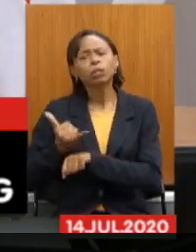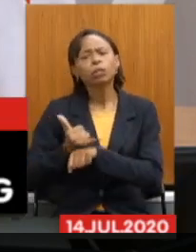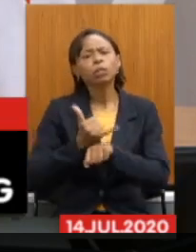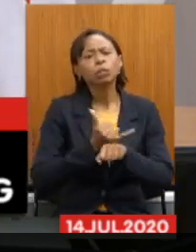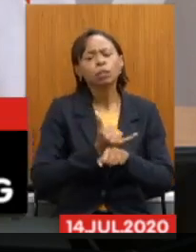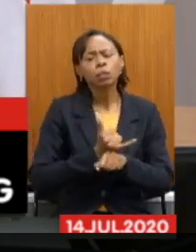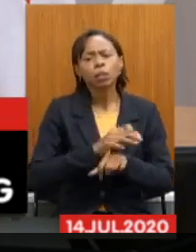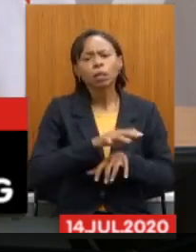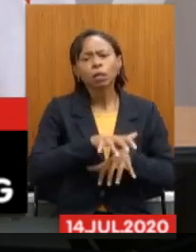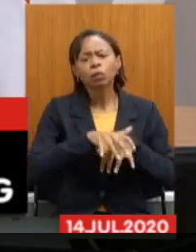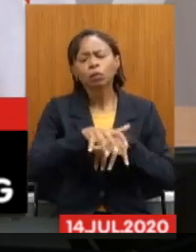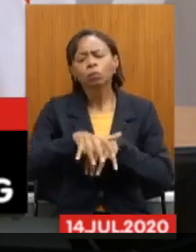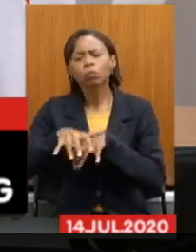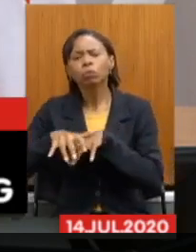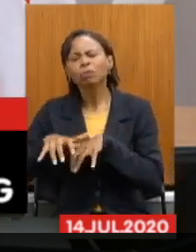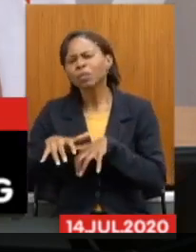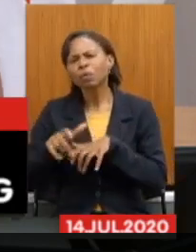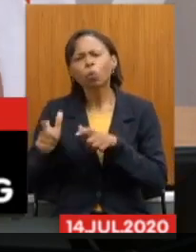acompanhou tanto esse histórico,